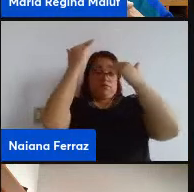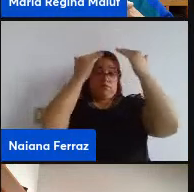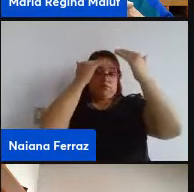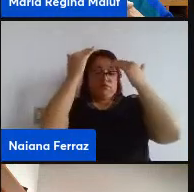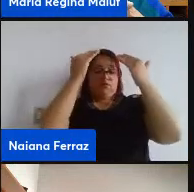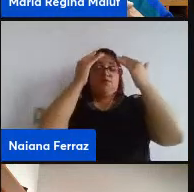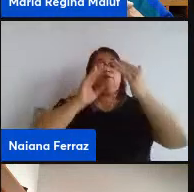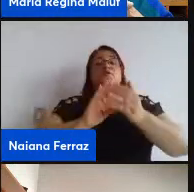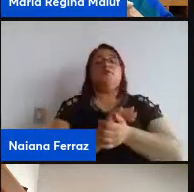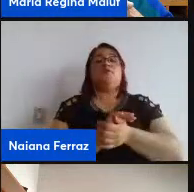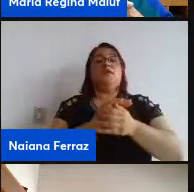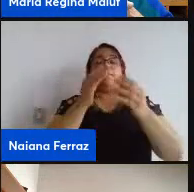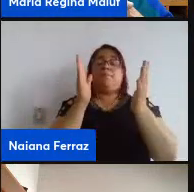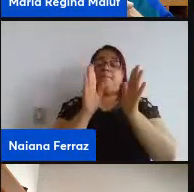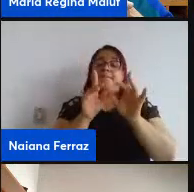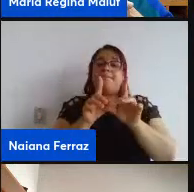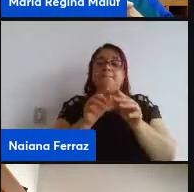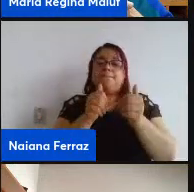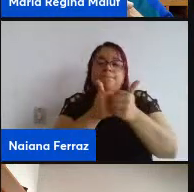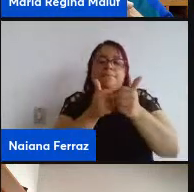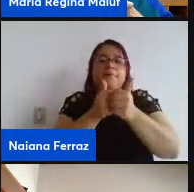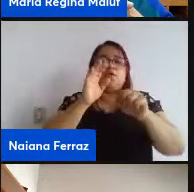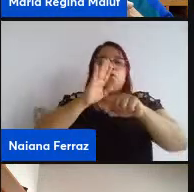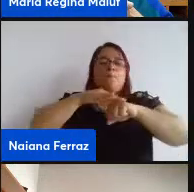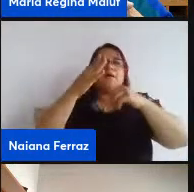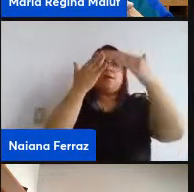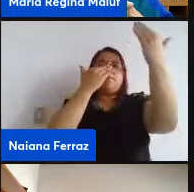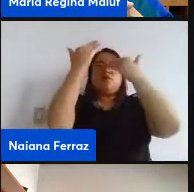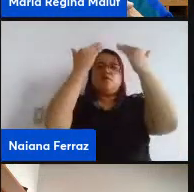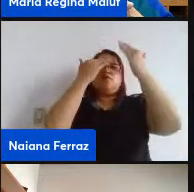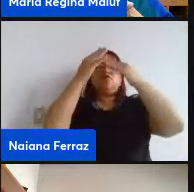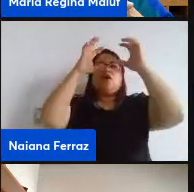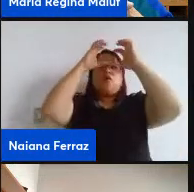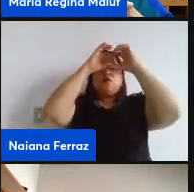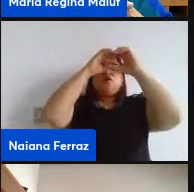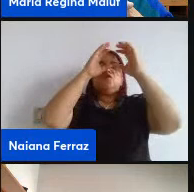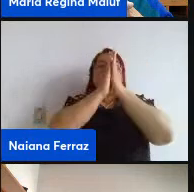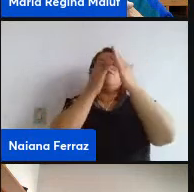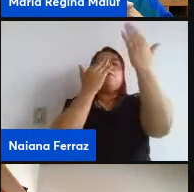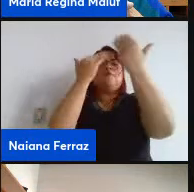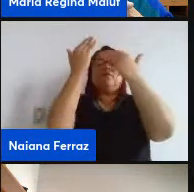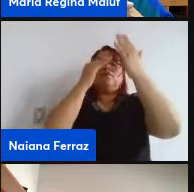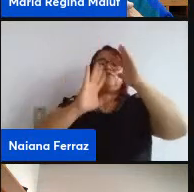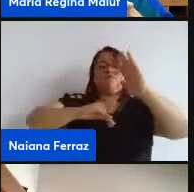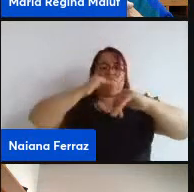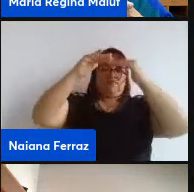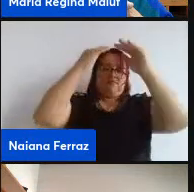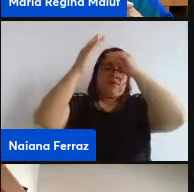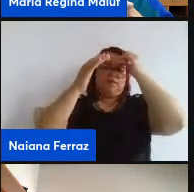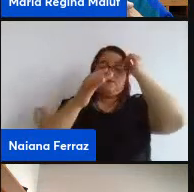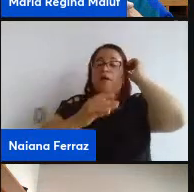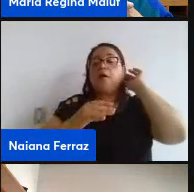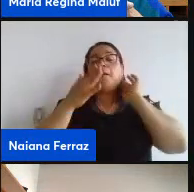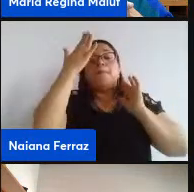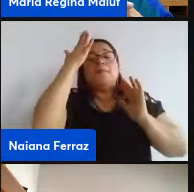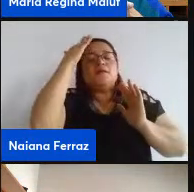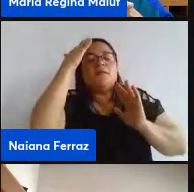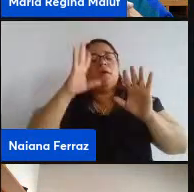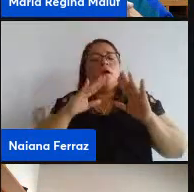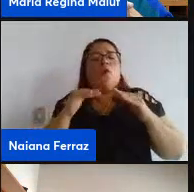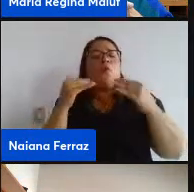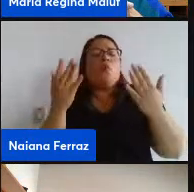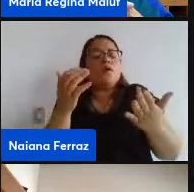psicologia cognitiva e a psicologia do desenvolvimento, no sentido de saber quais são as bases cognitivas